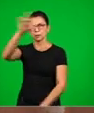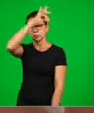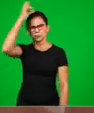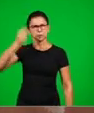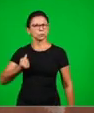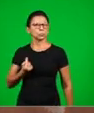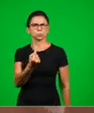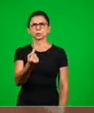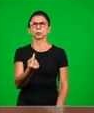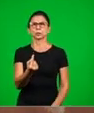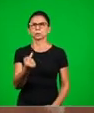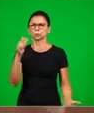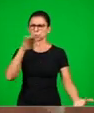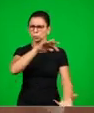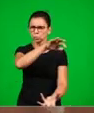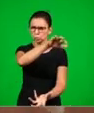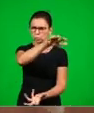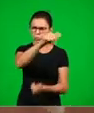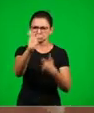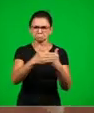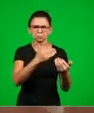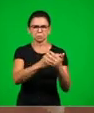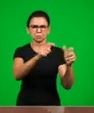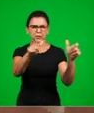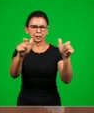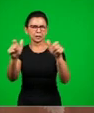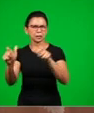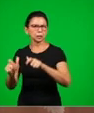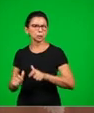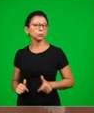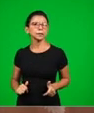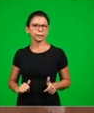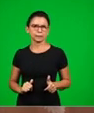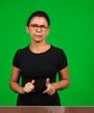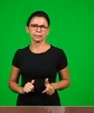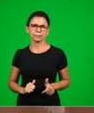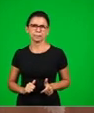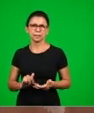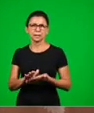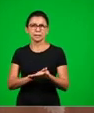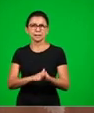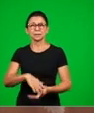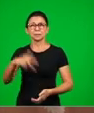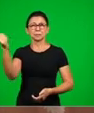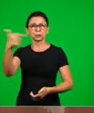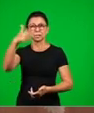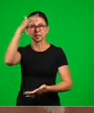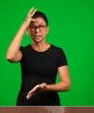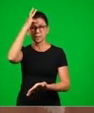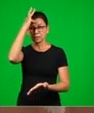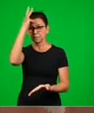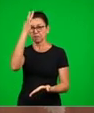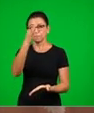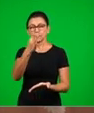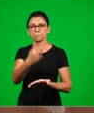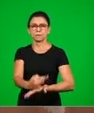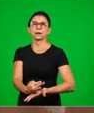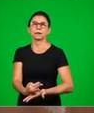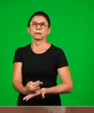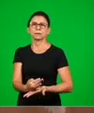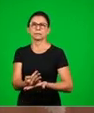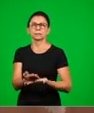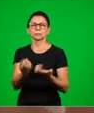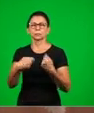qualquer parte do mundo, mas não existe maior demonstração de fé do que essa, que não sai pedindo dinheiro a